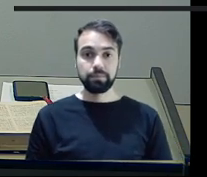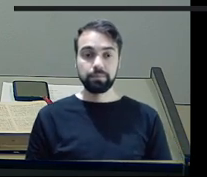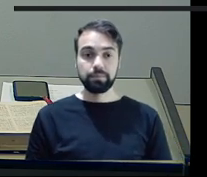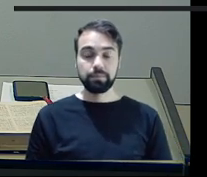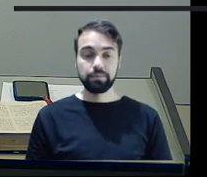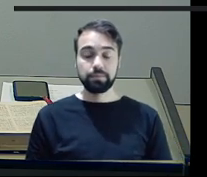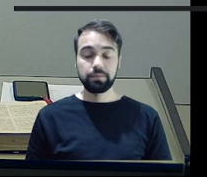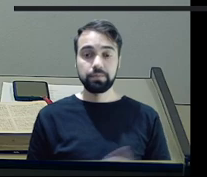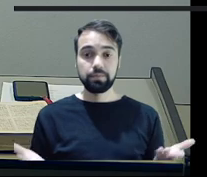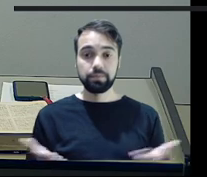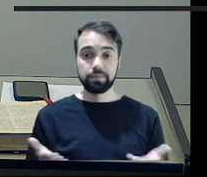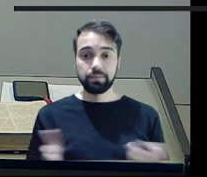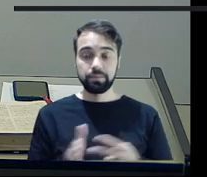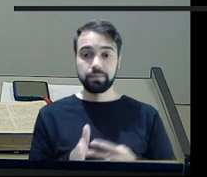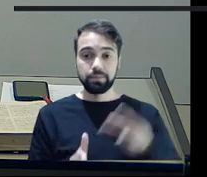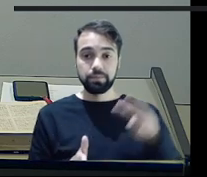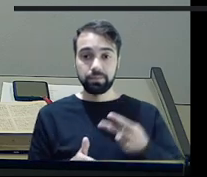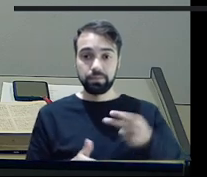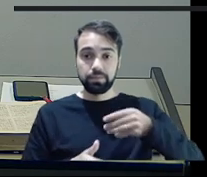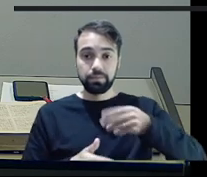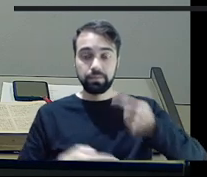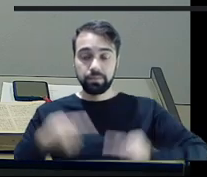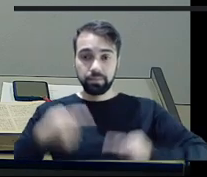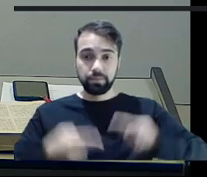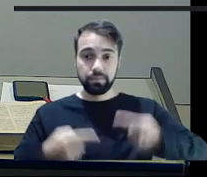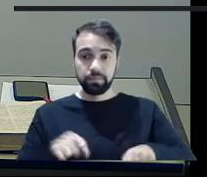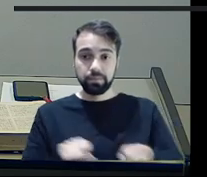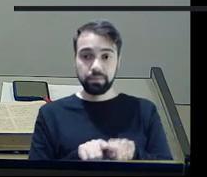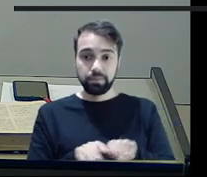Coloco em segunda discussão e votação o